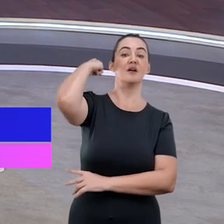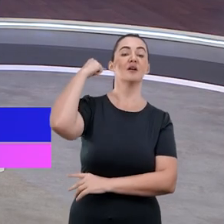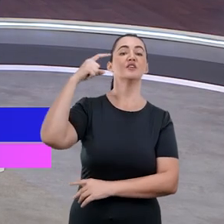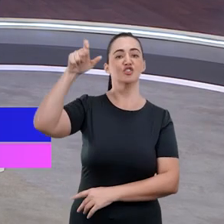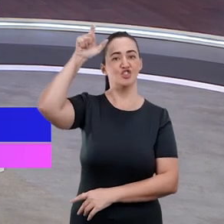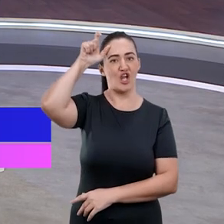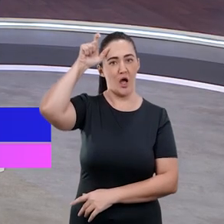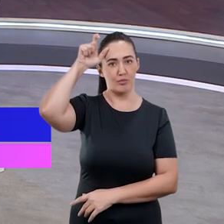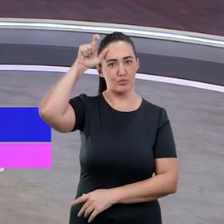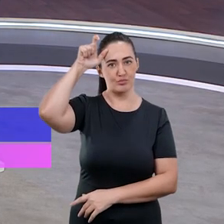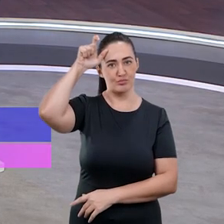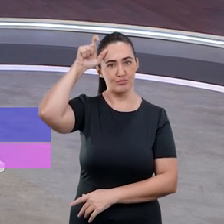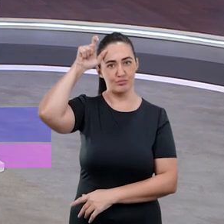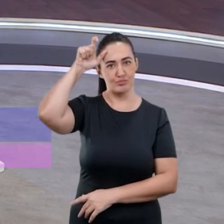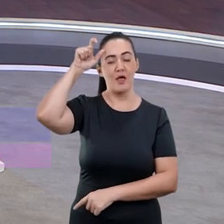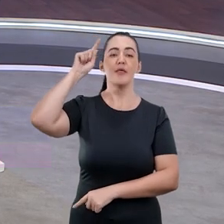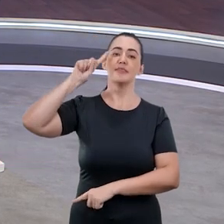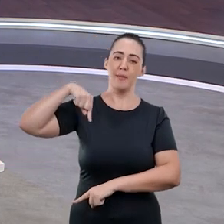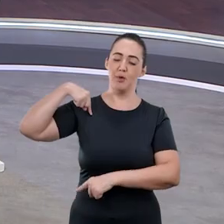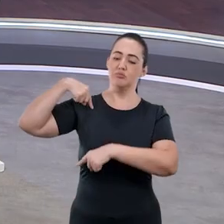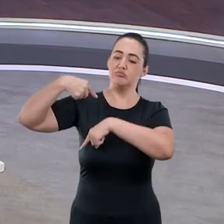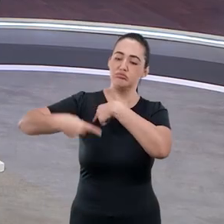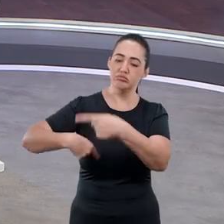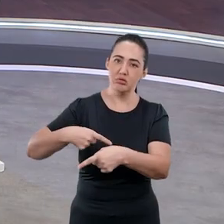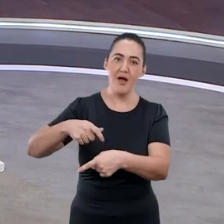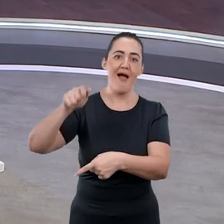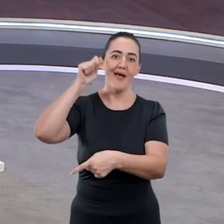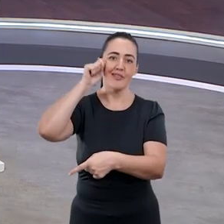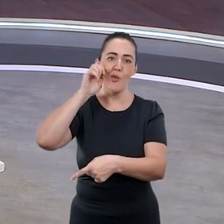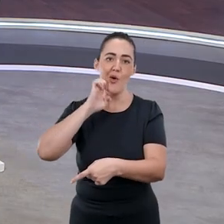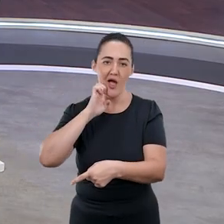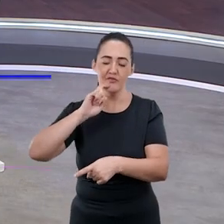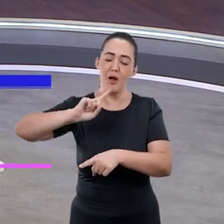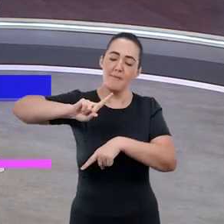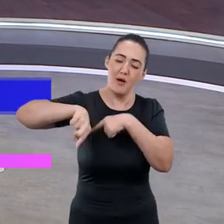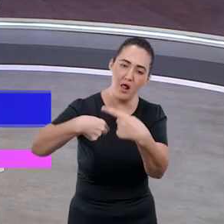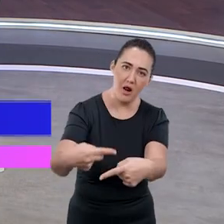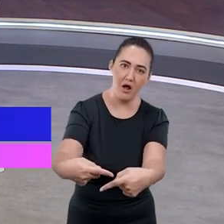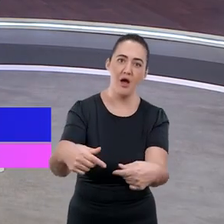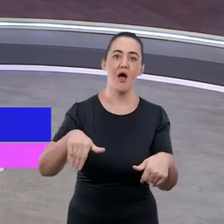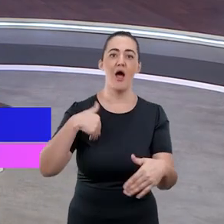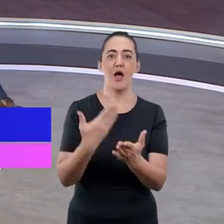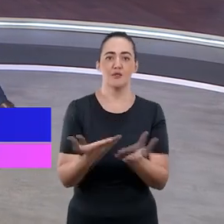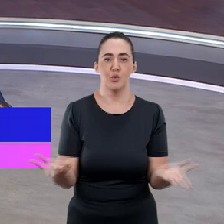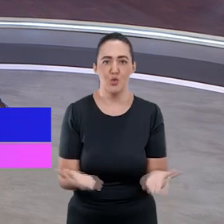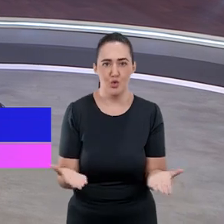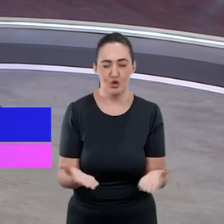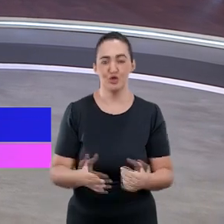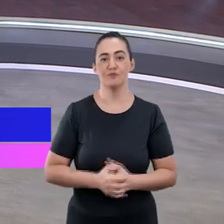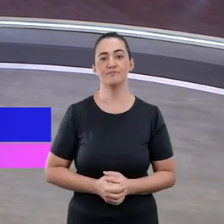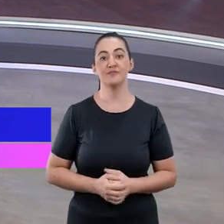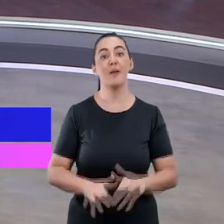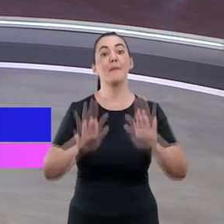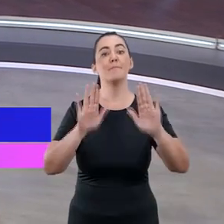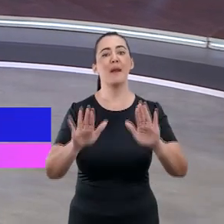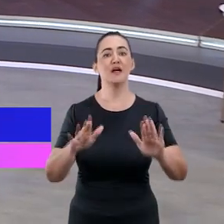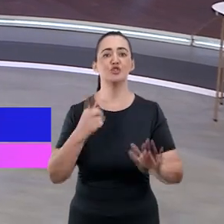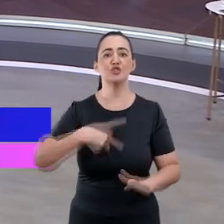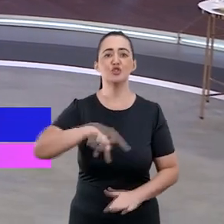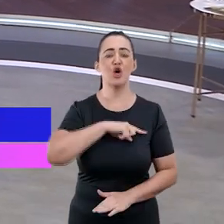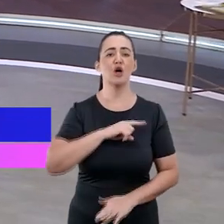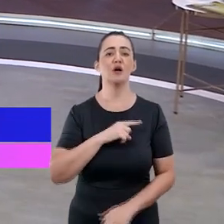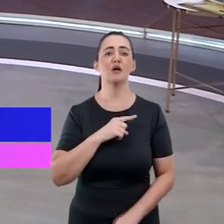meus amigos, a mensagem da Bíblia, ela não se confunde. Nós temos uma